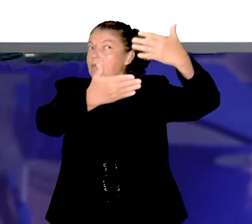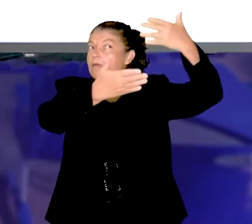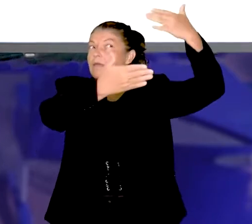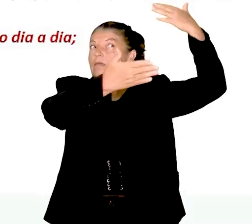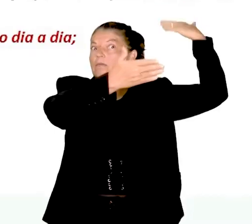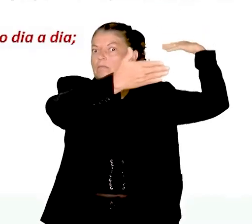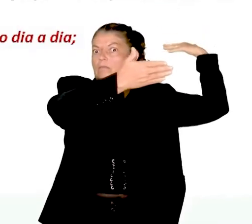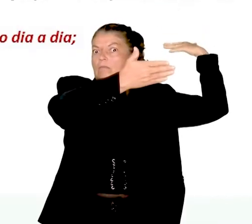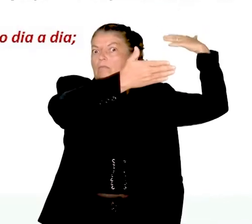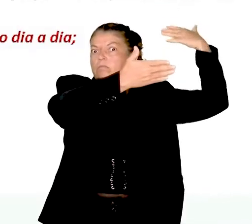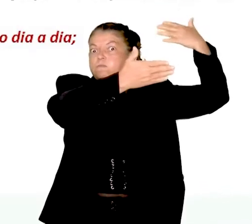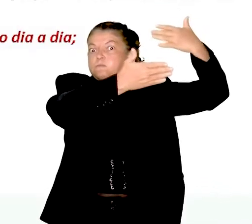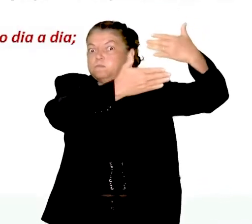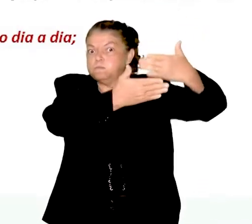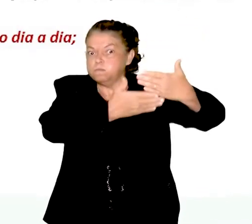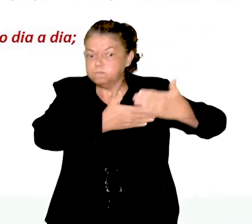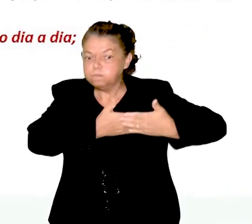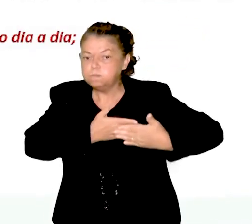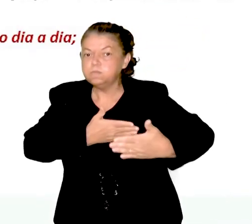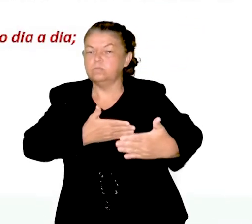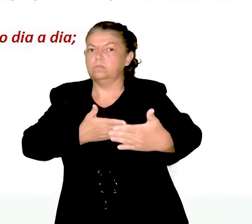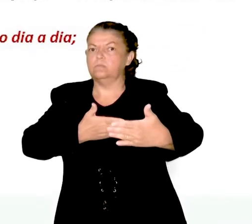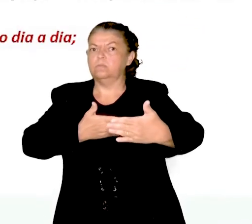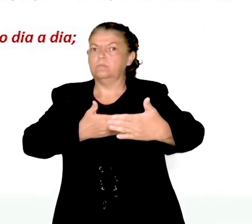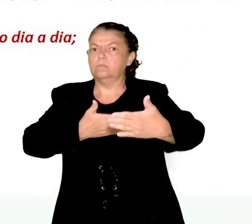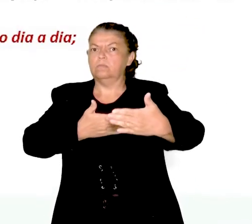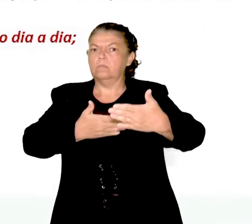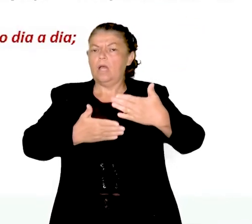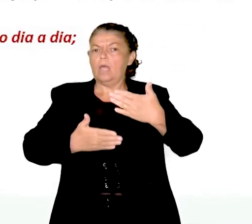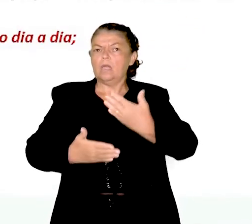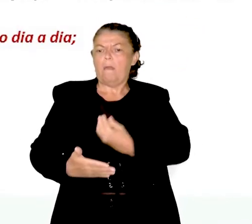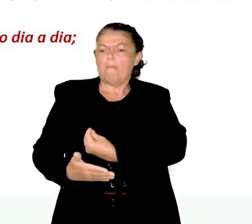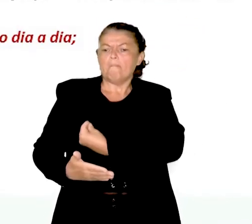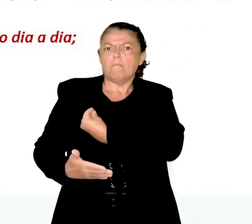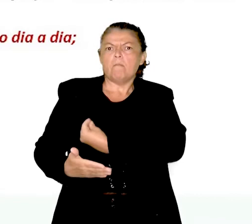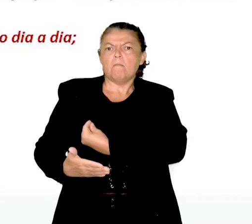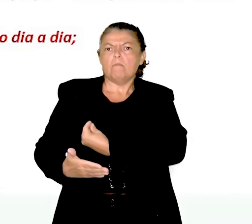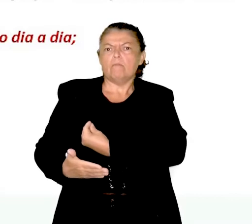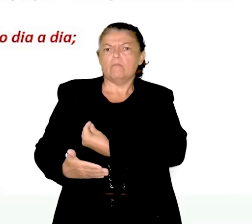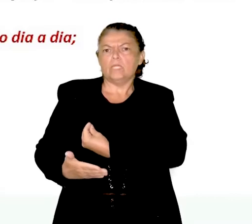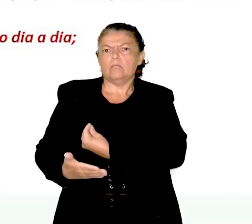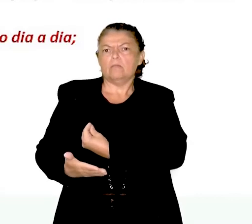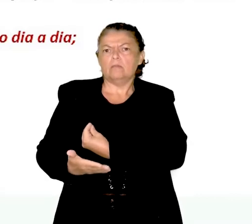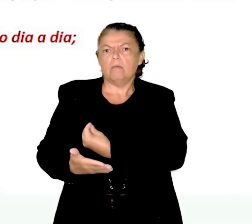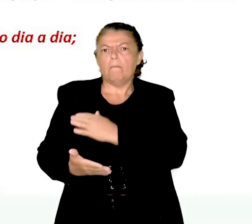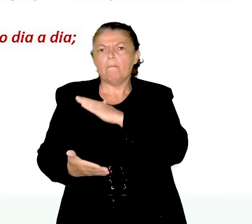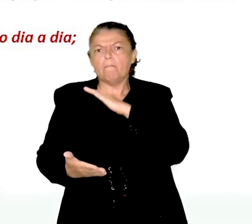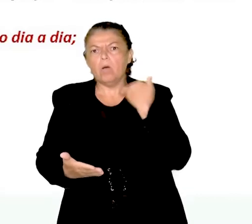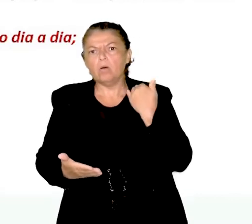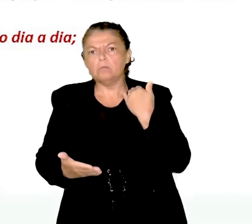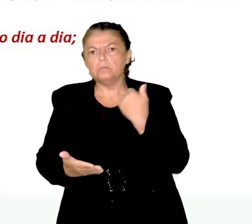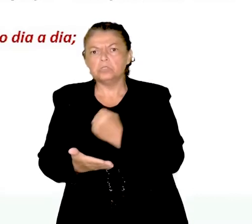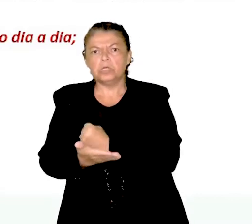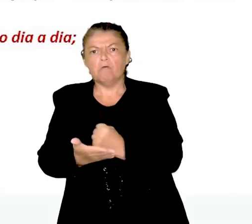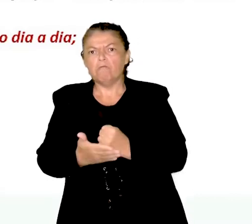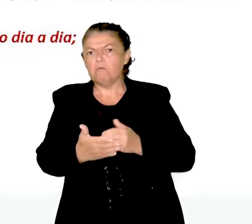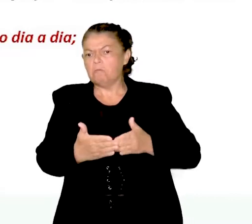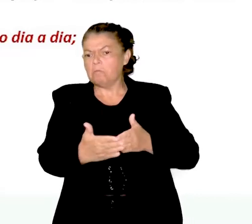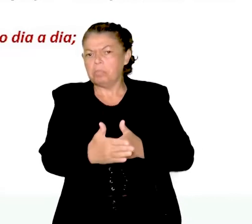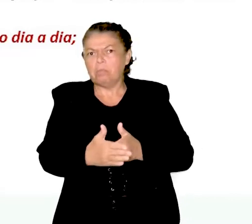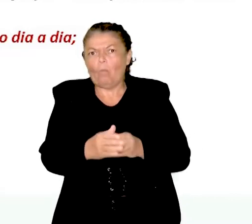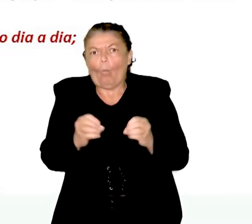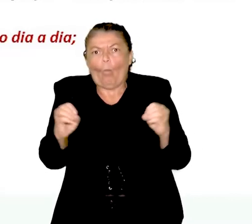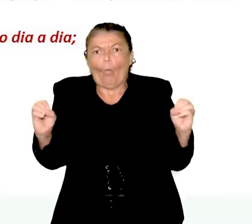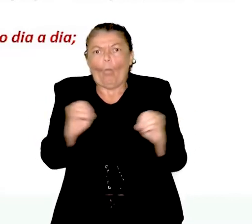Que a morte tornou-se um tabu ao ser evitado, principalmente em conversas, no dia a